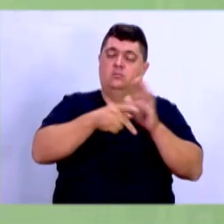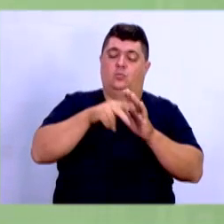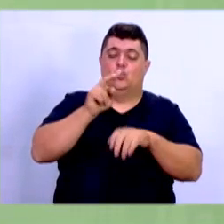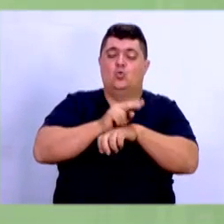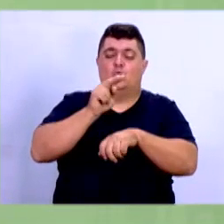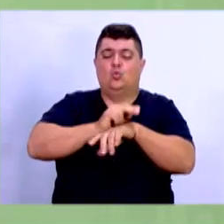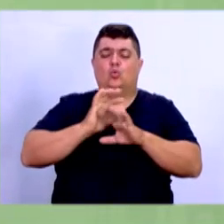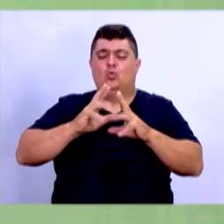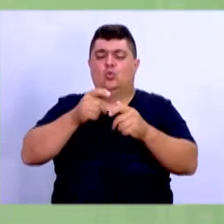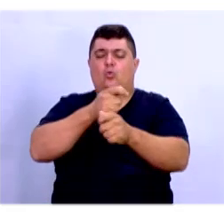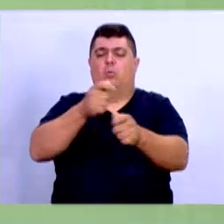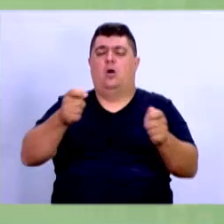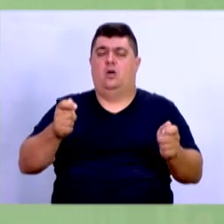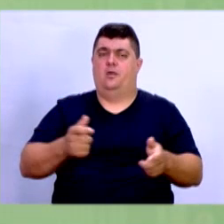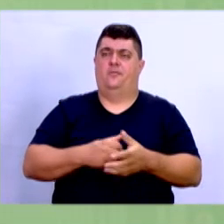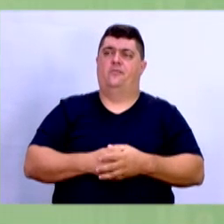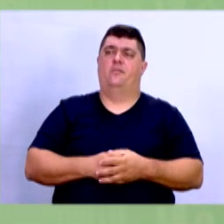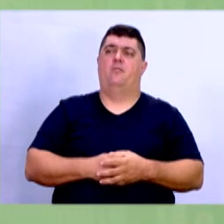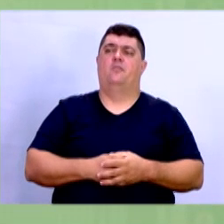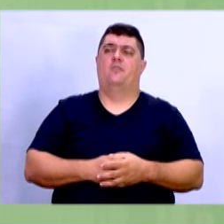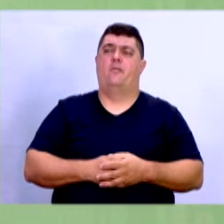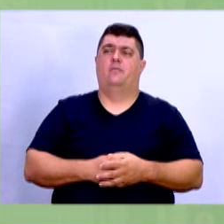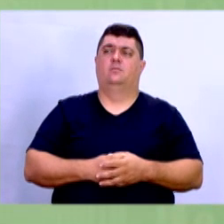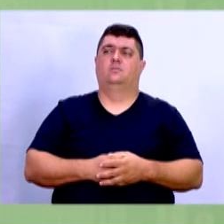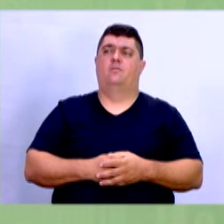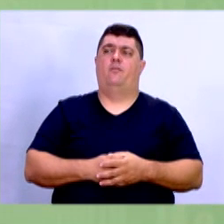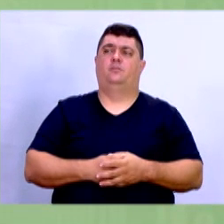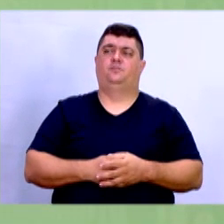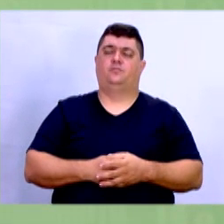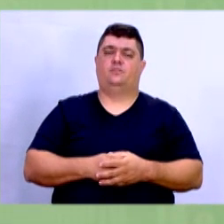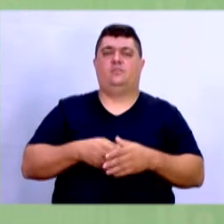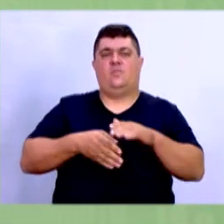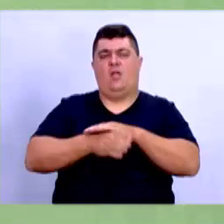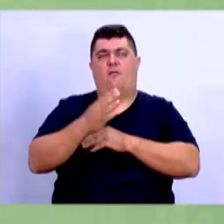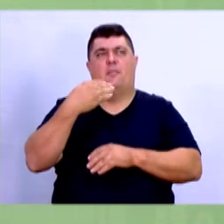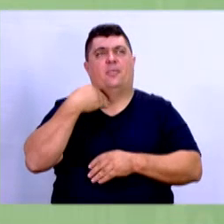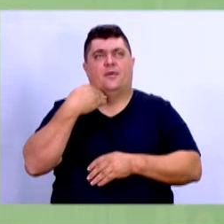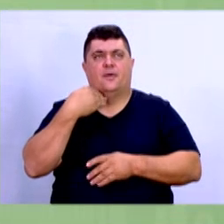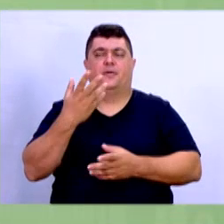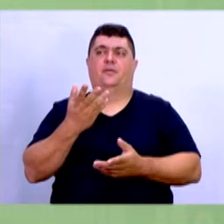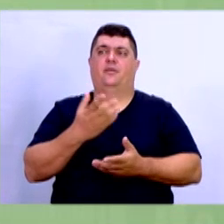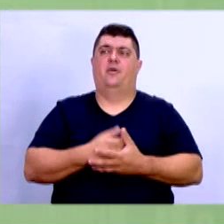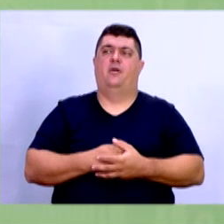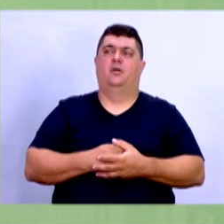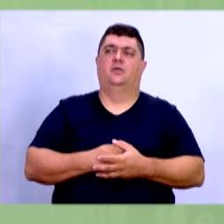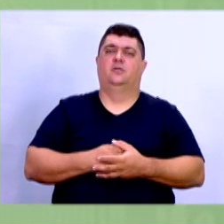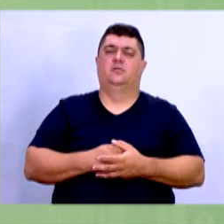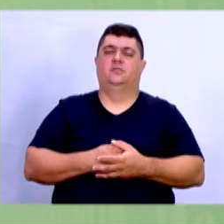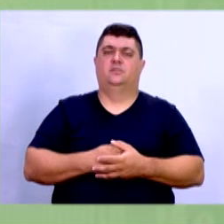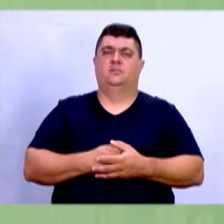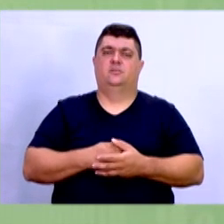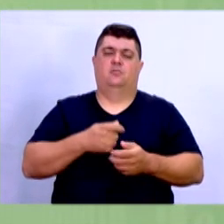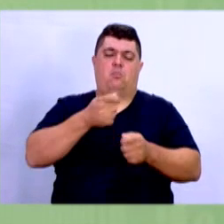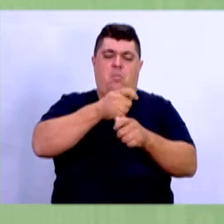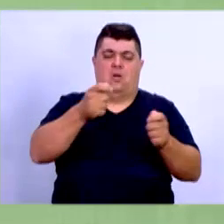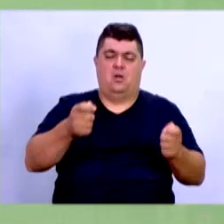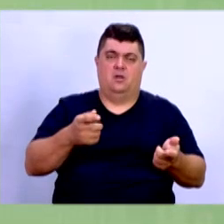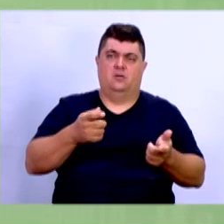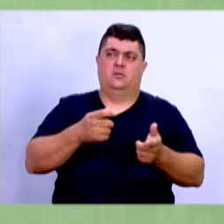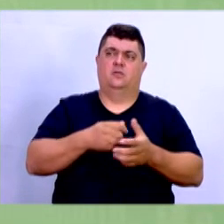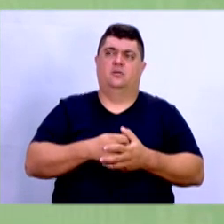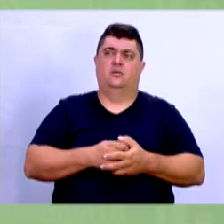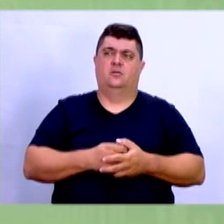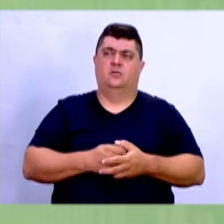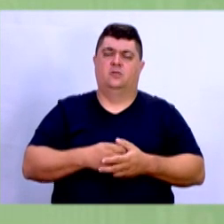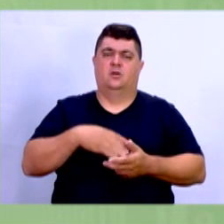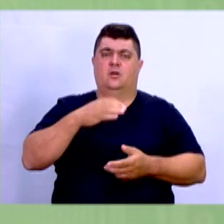as contas a pagar. Ele também vai ao banco quando for preciso para pagar as contas. No caso do